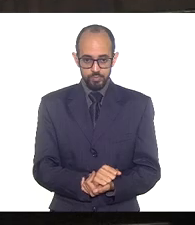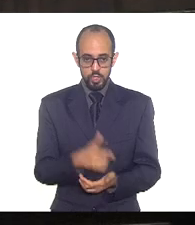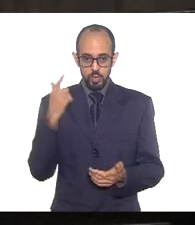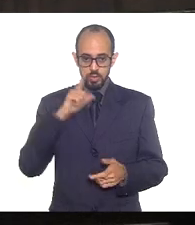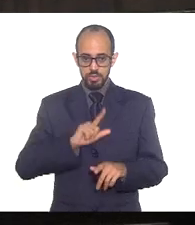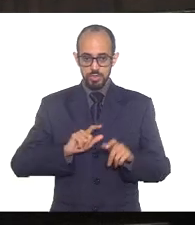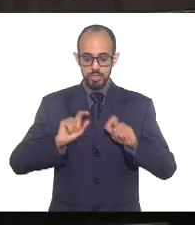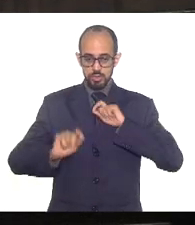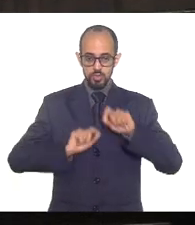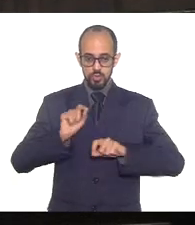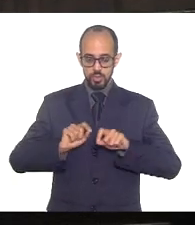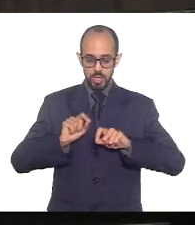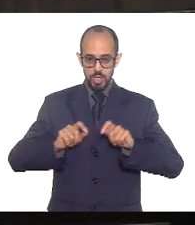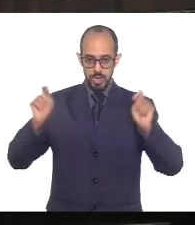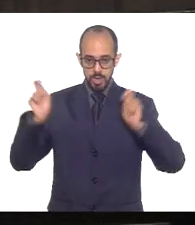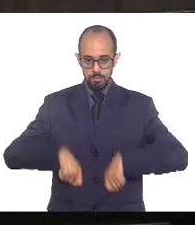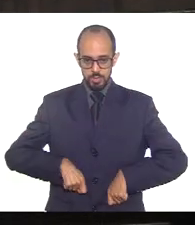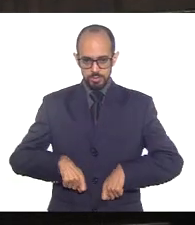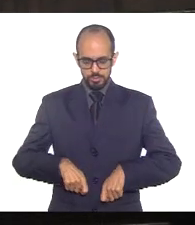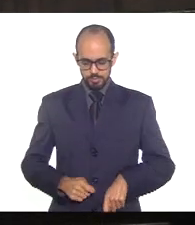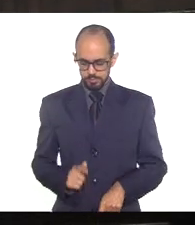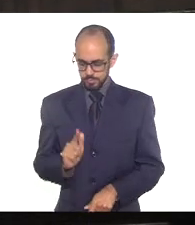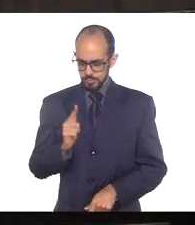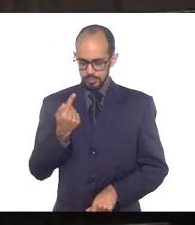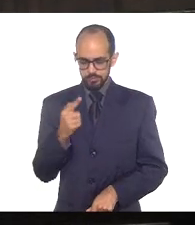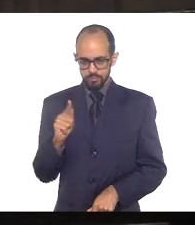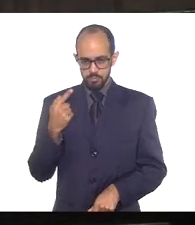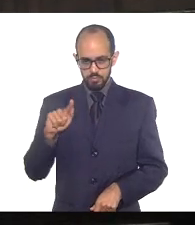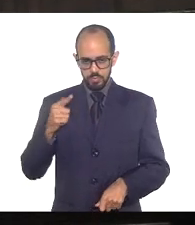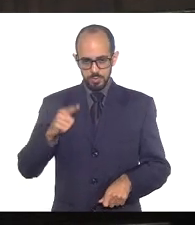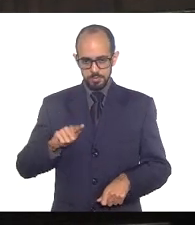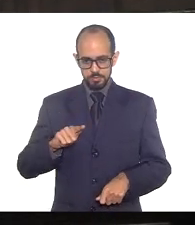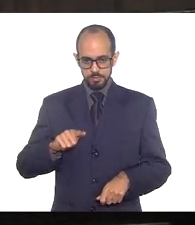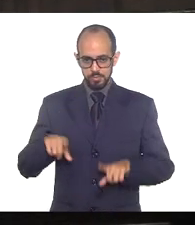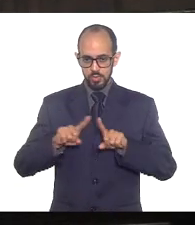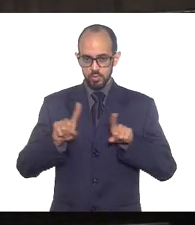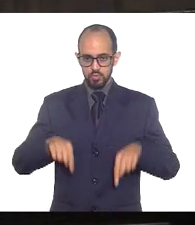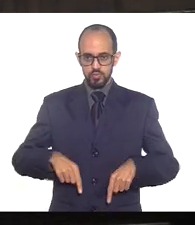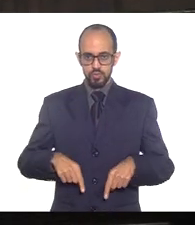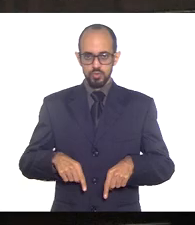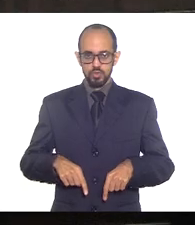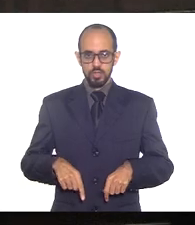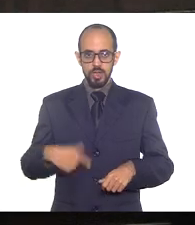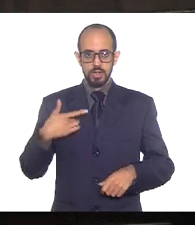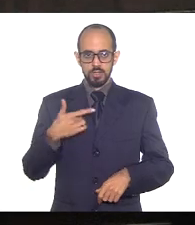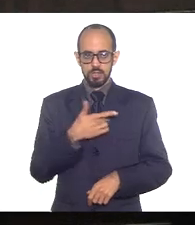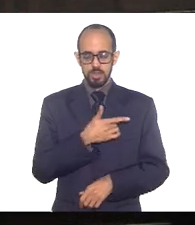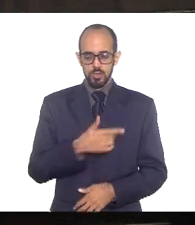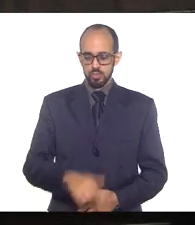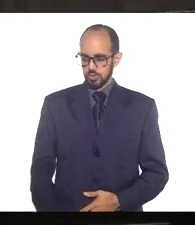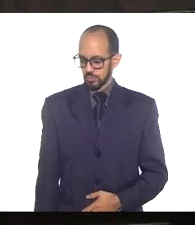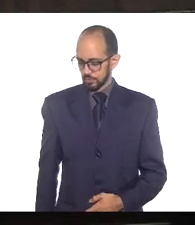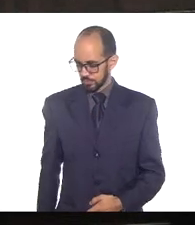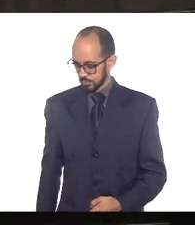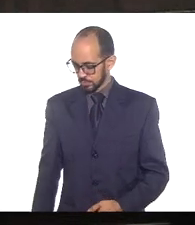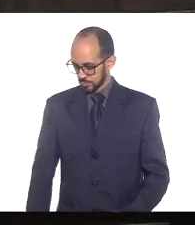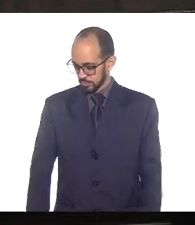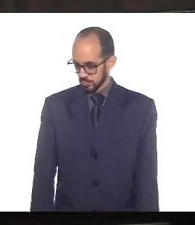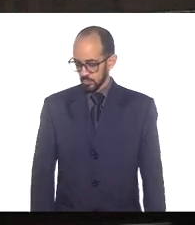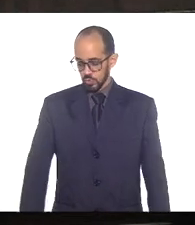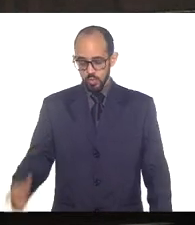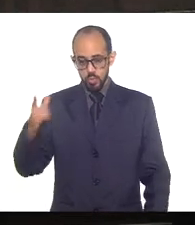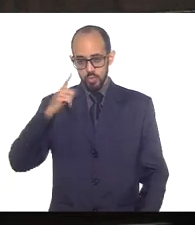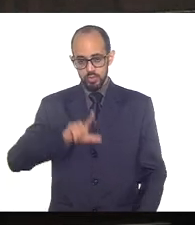pudesse viabilizar alguma garantia aos servidores da área da saúde e